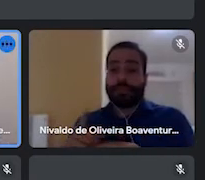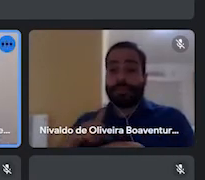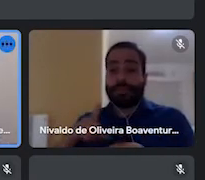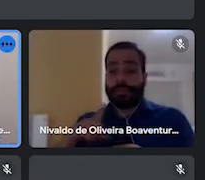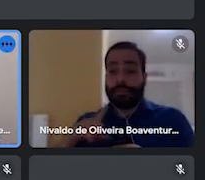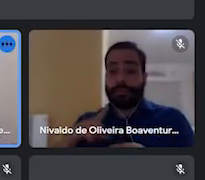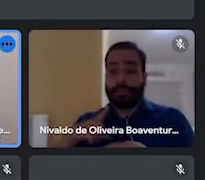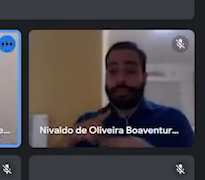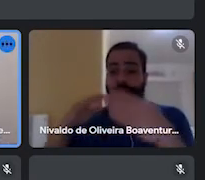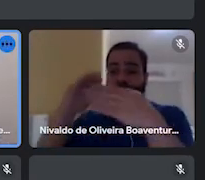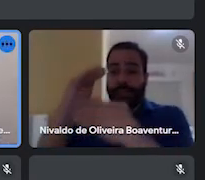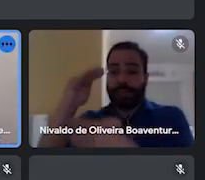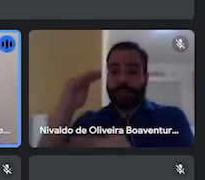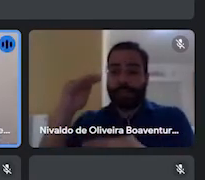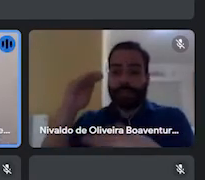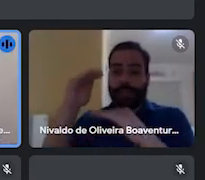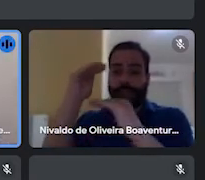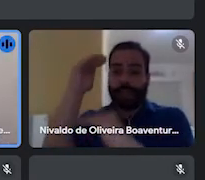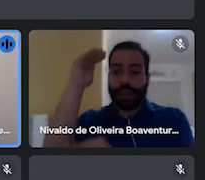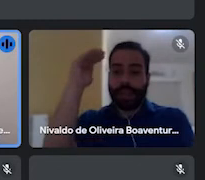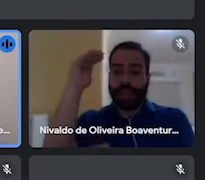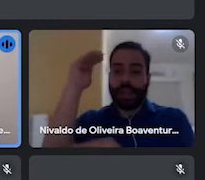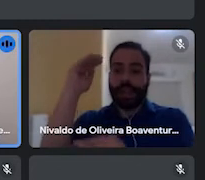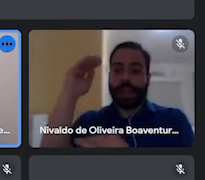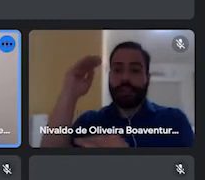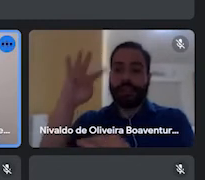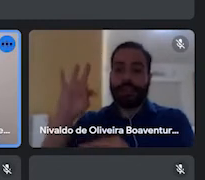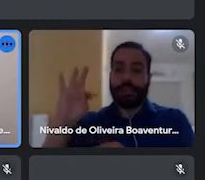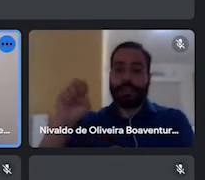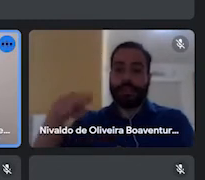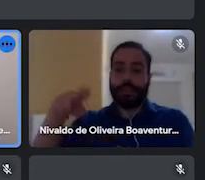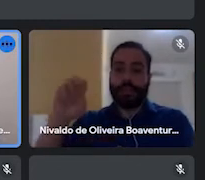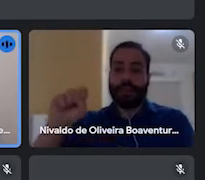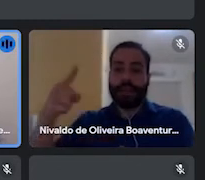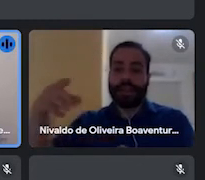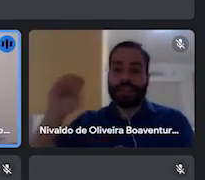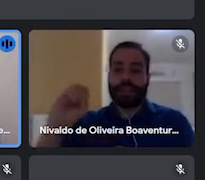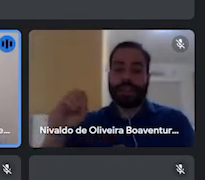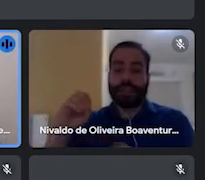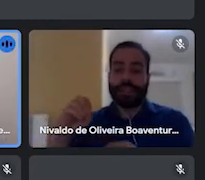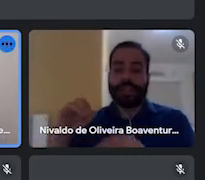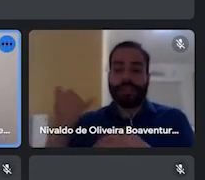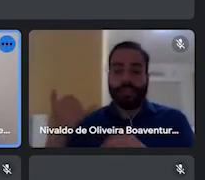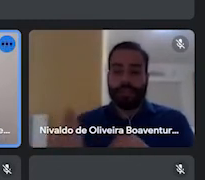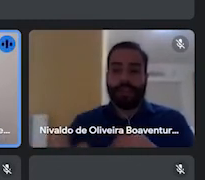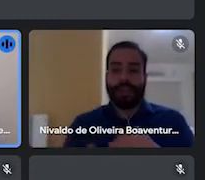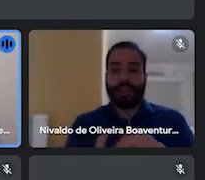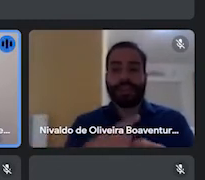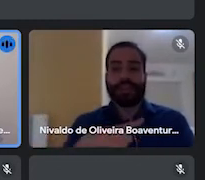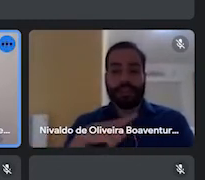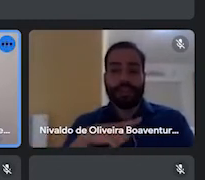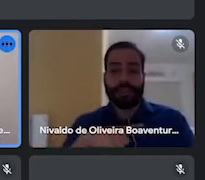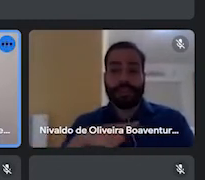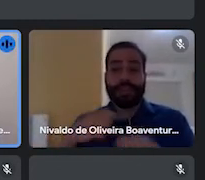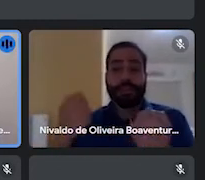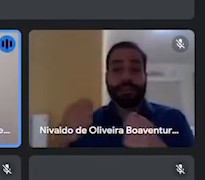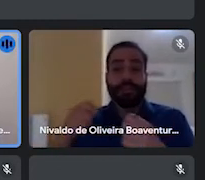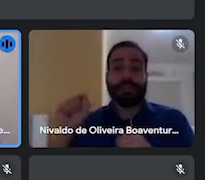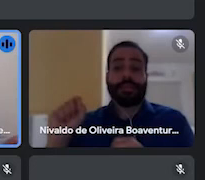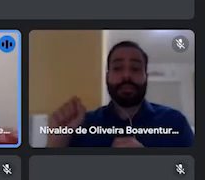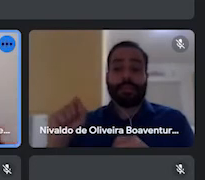energizada. Aí o que você tem que fazer? Você tem que colocar